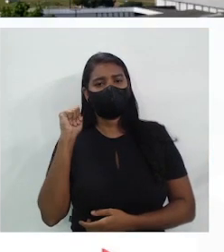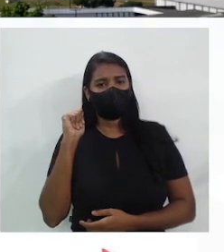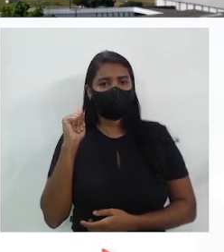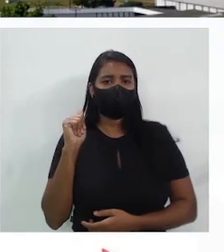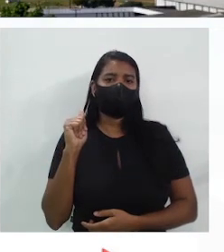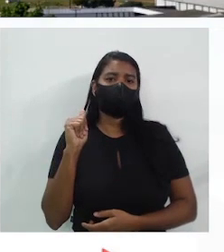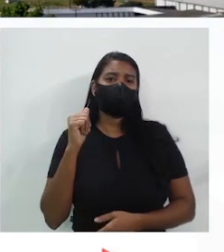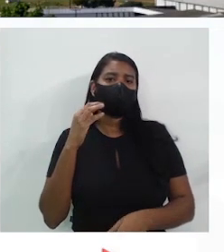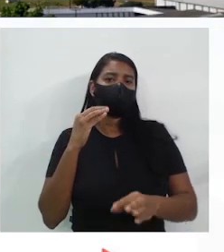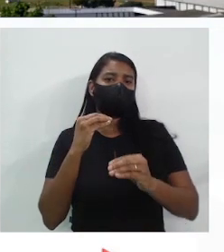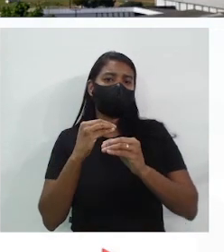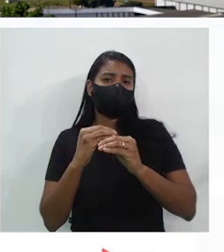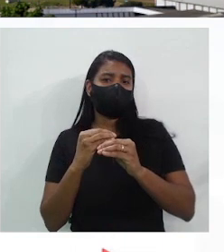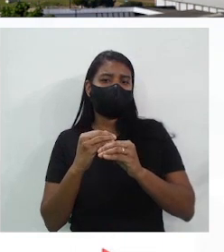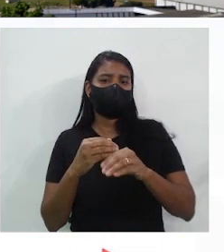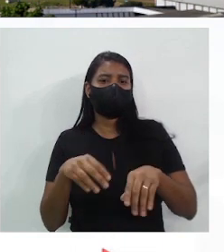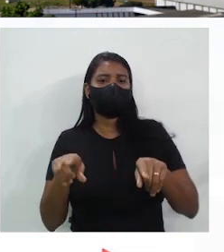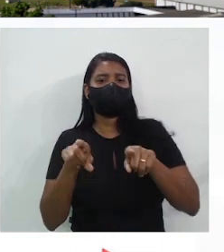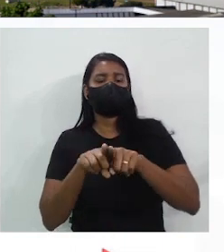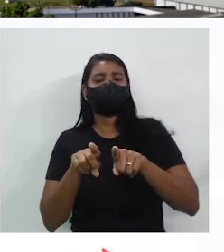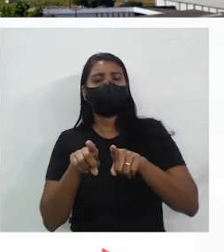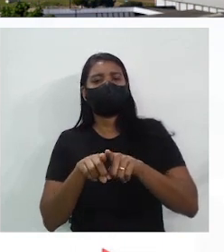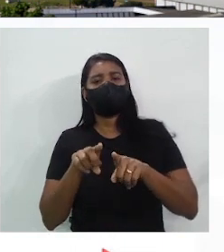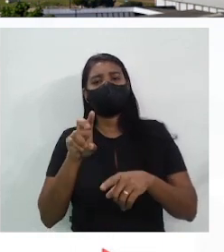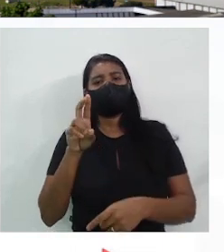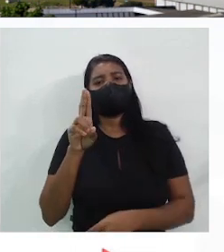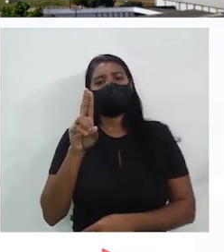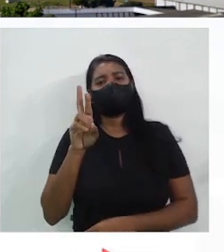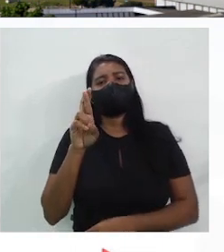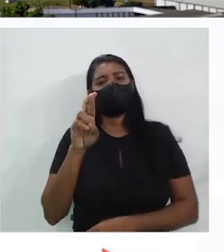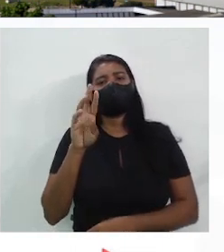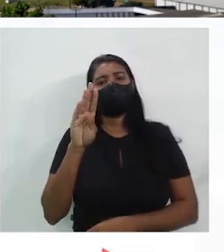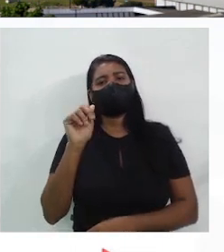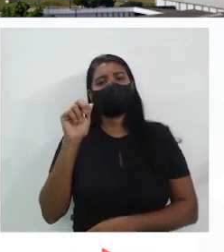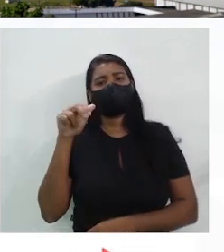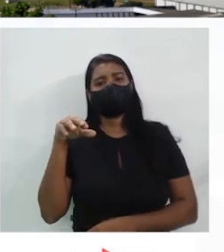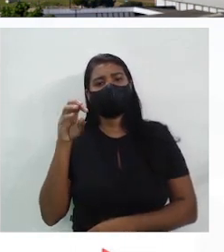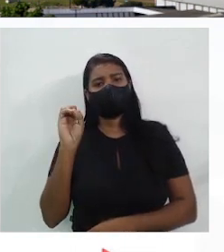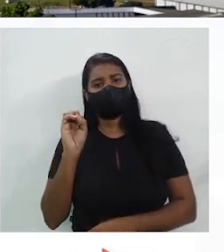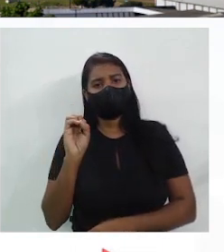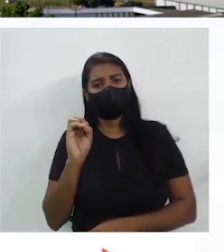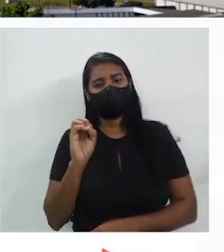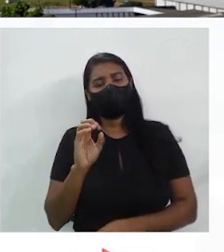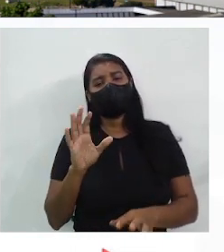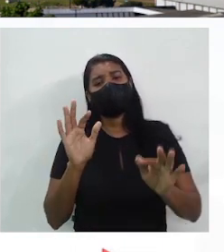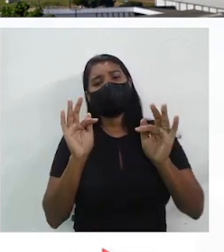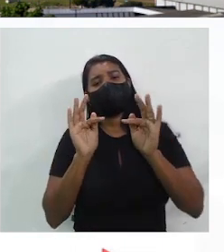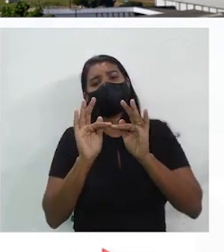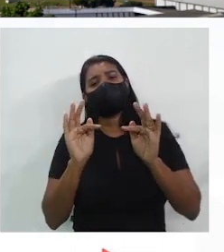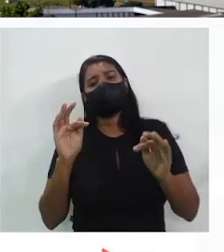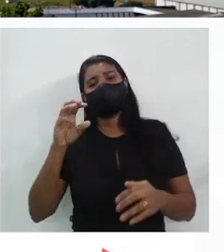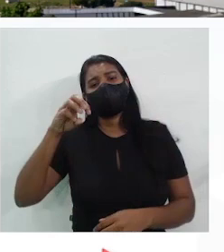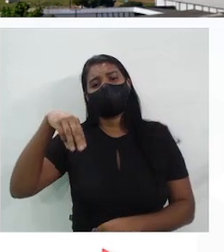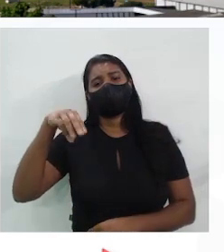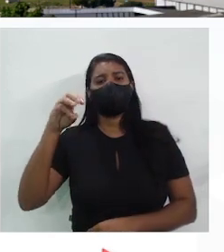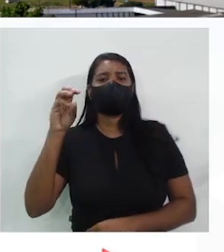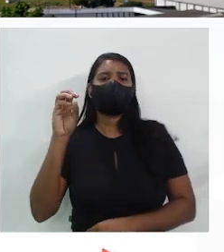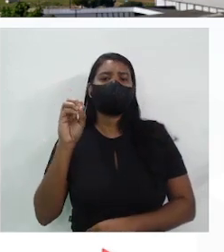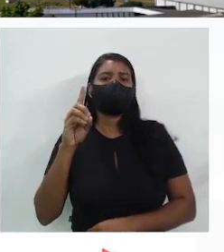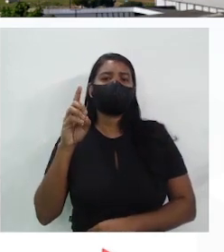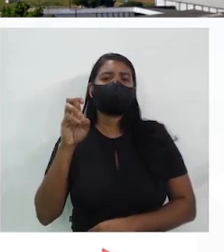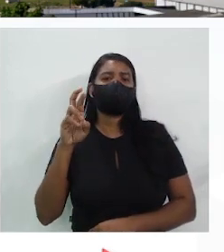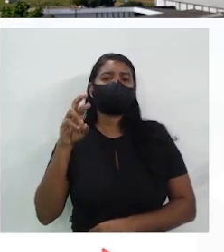usinas elas podem ser instaladas próximos aos centros urbanos, pois eles irão funcionar como